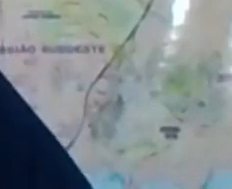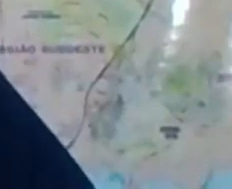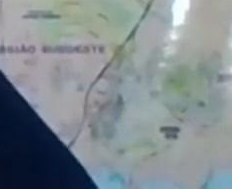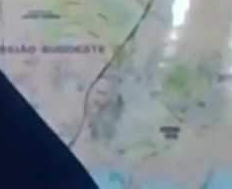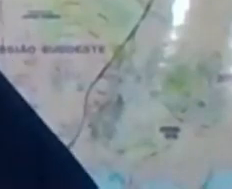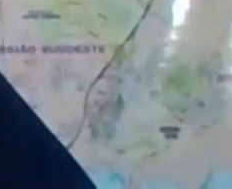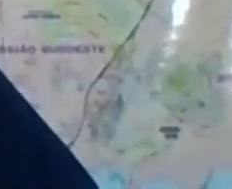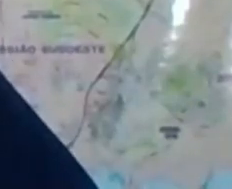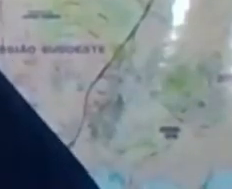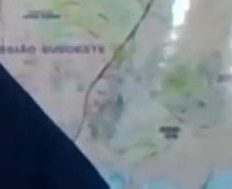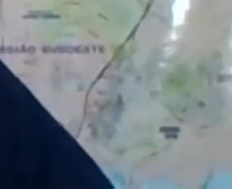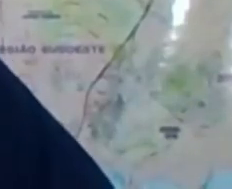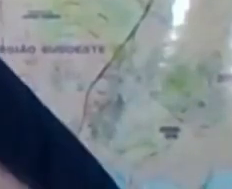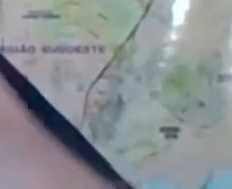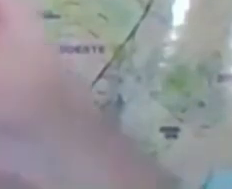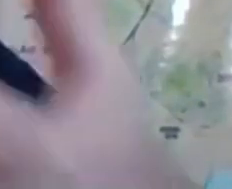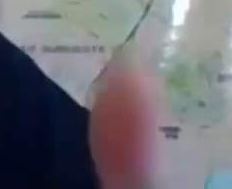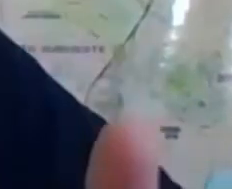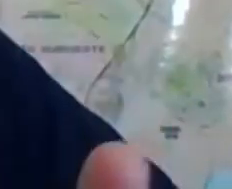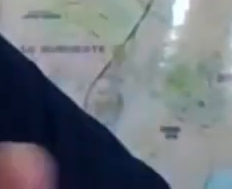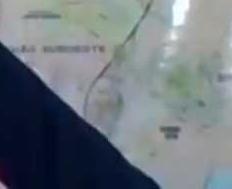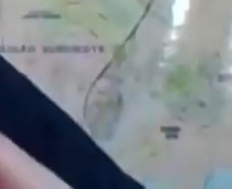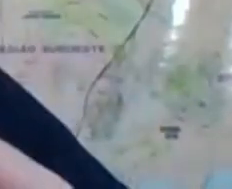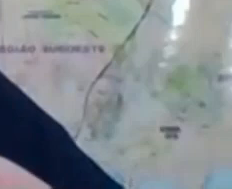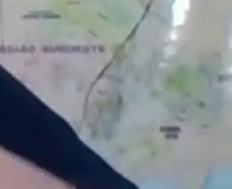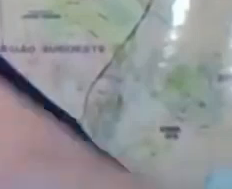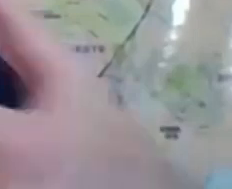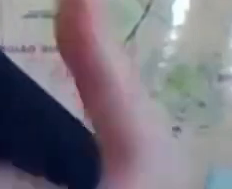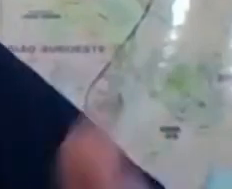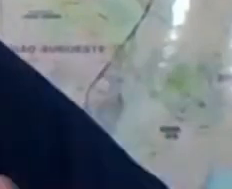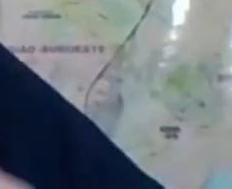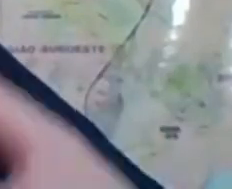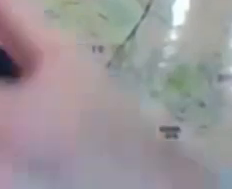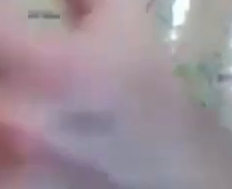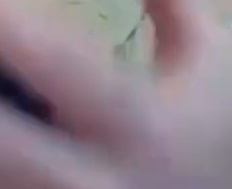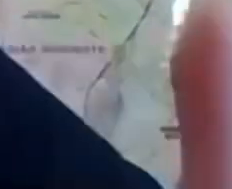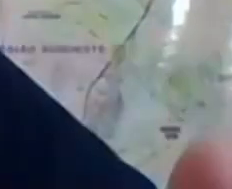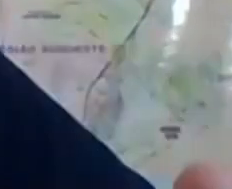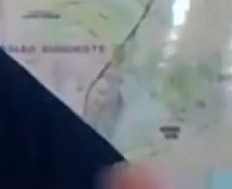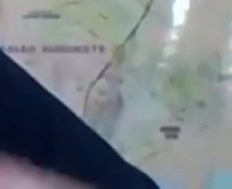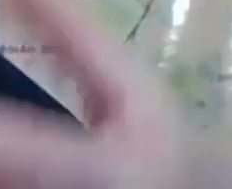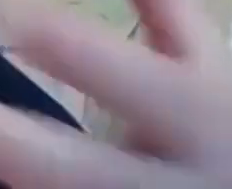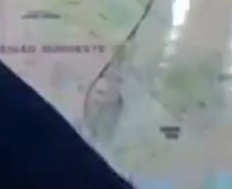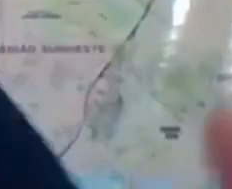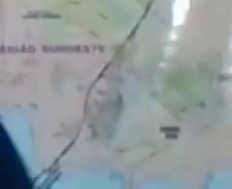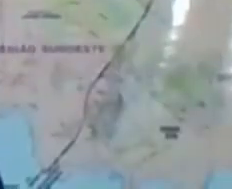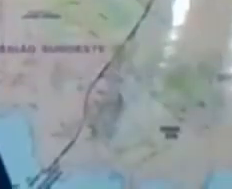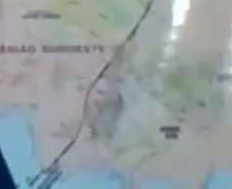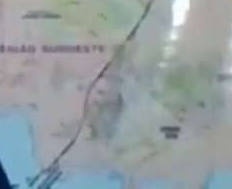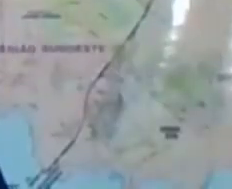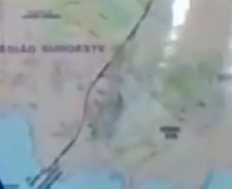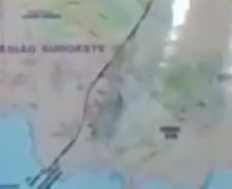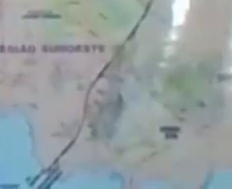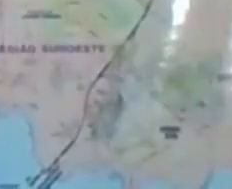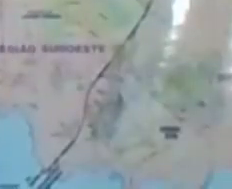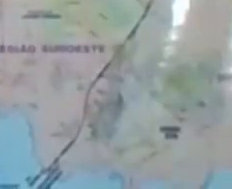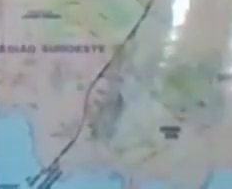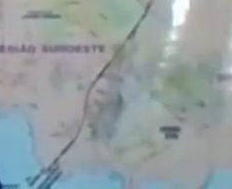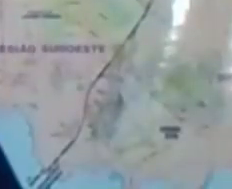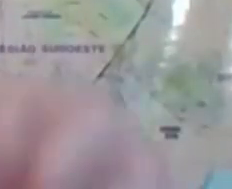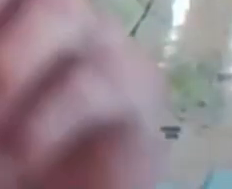mas os registros fotográficos dessa memória para nós é muito